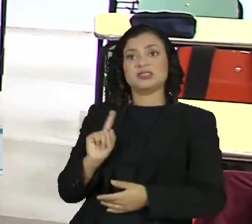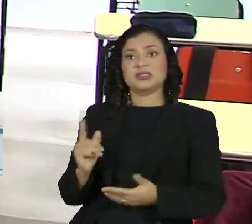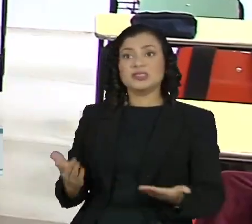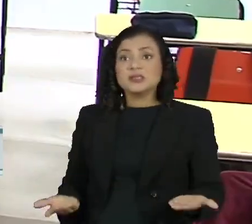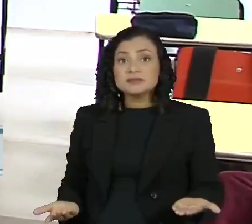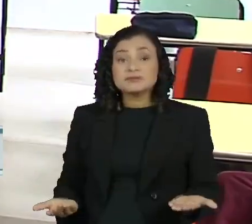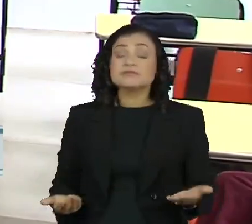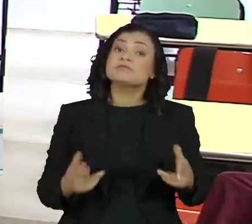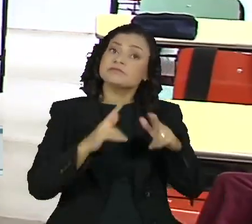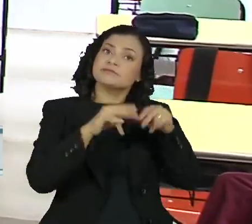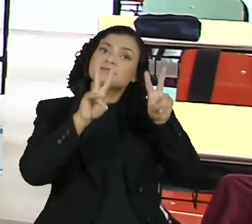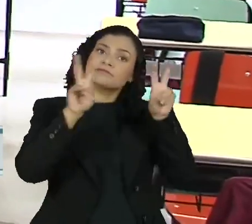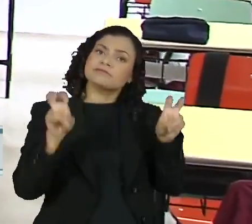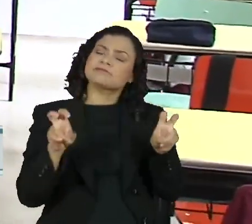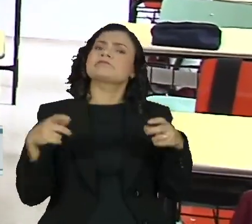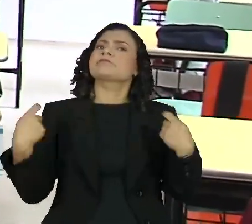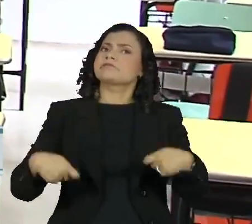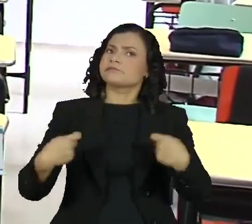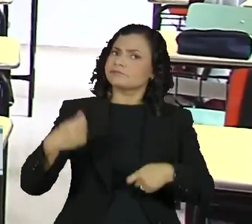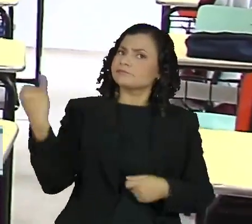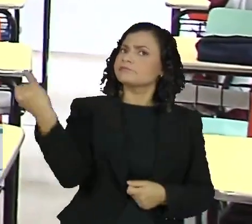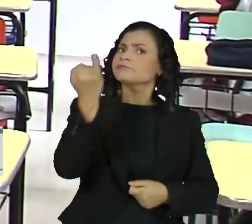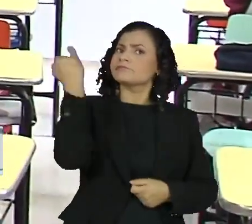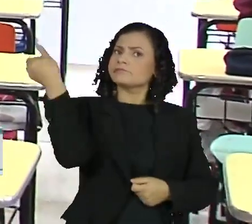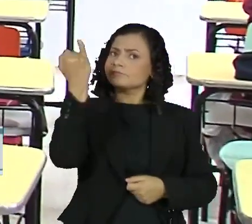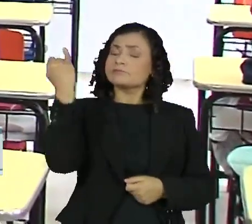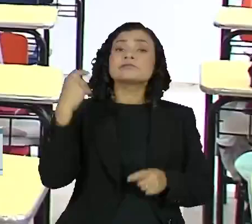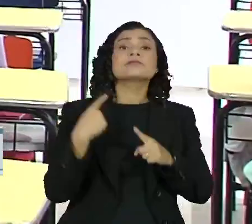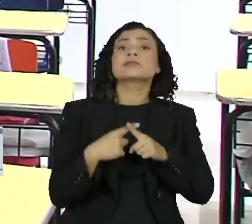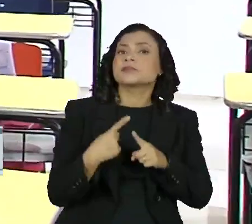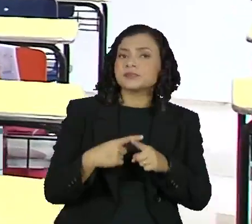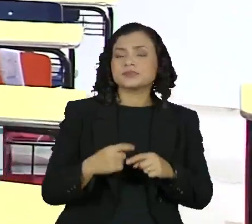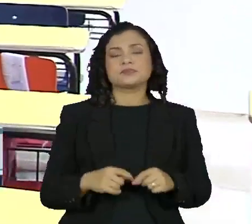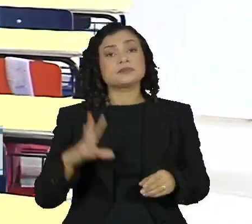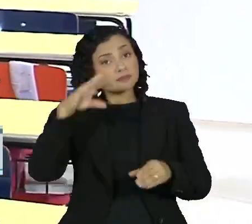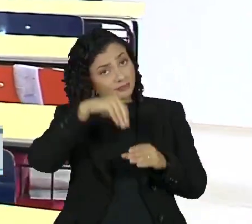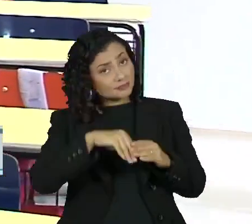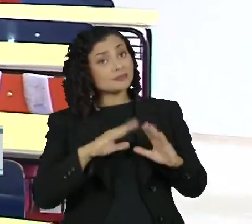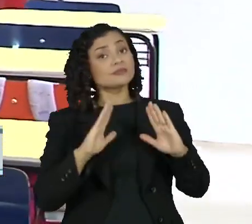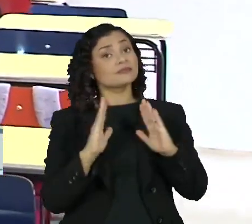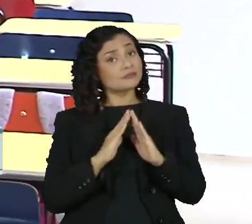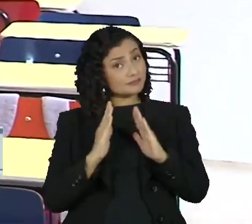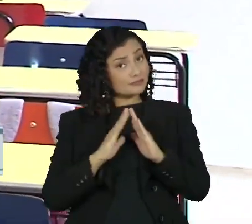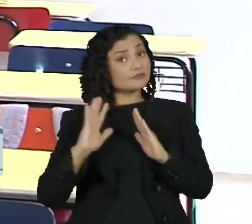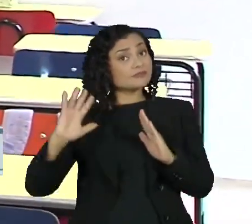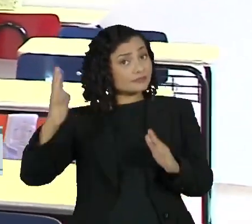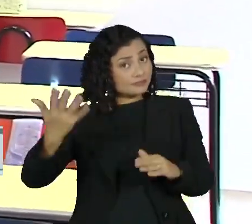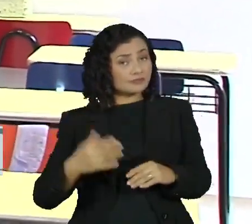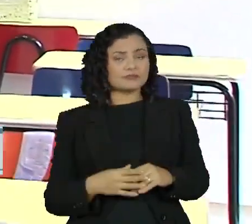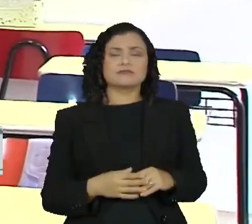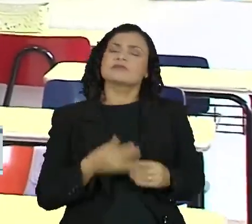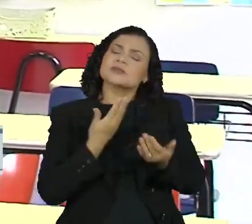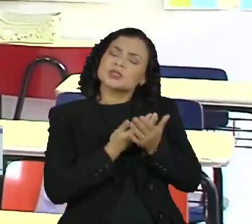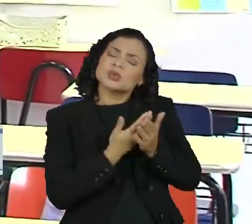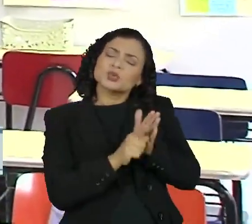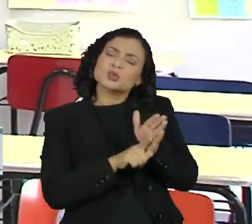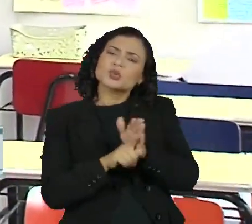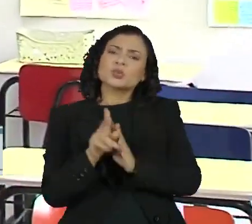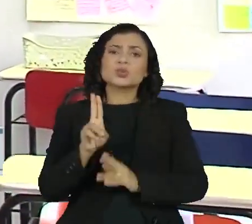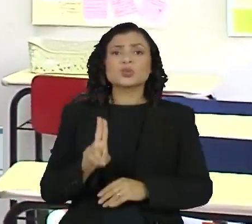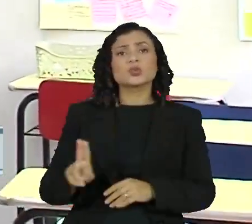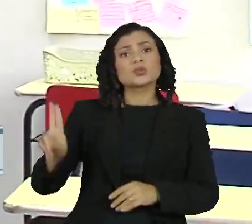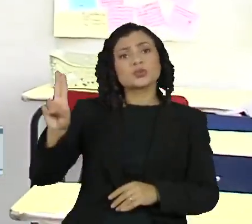necessidade de trazer esse assunto para a escola veio através de uma situação que acontece dentro de casa. Segundo um estudo de uma universidade